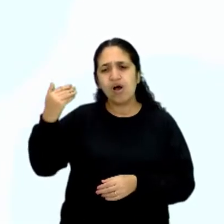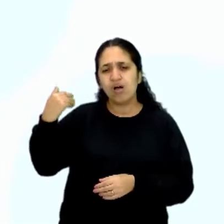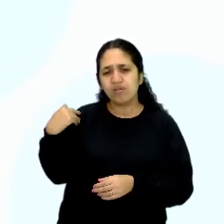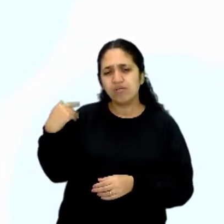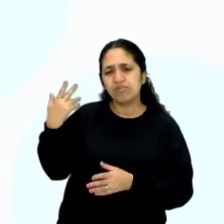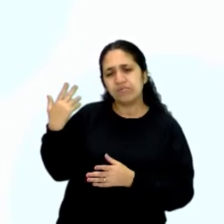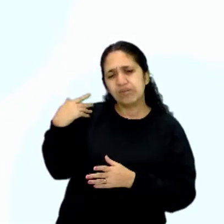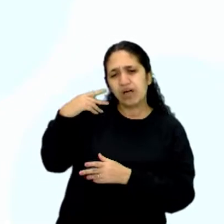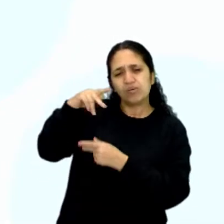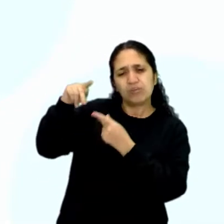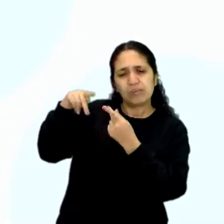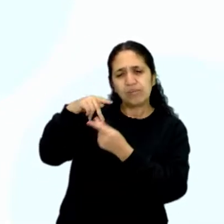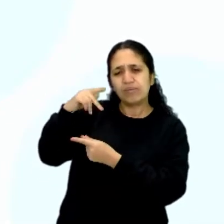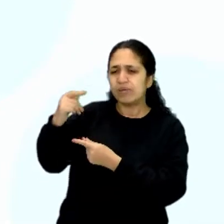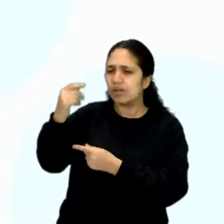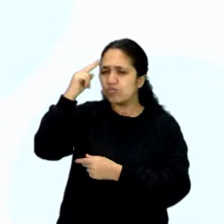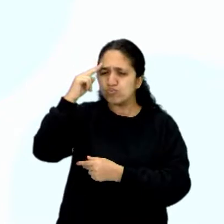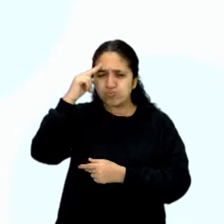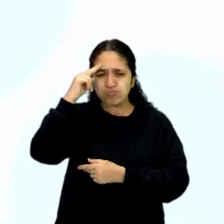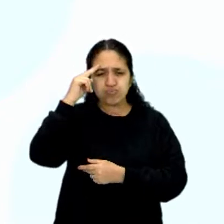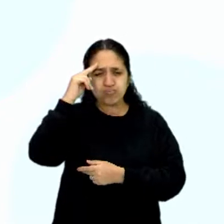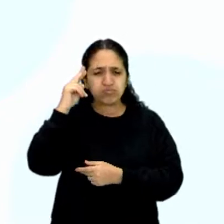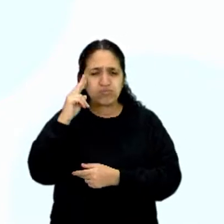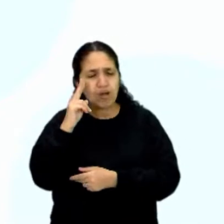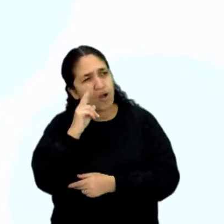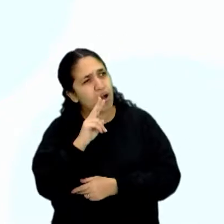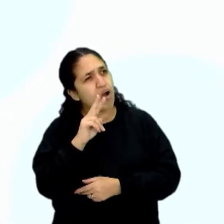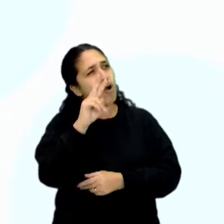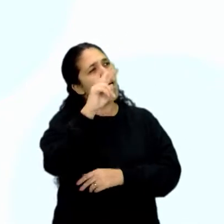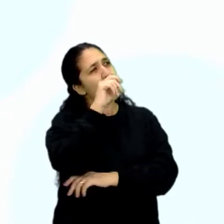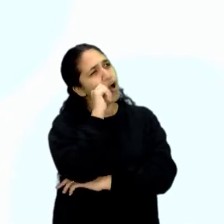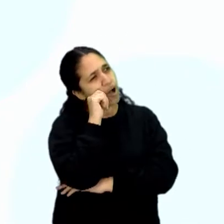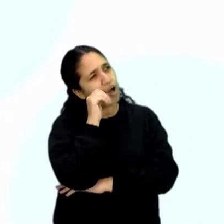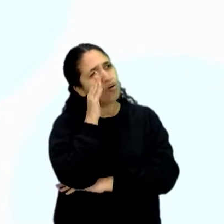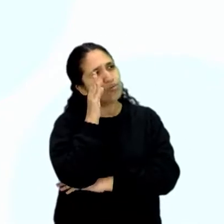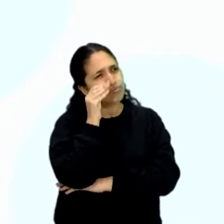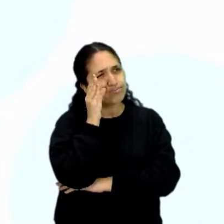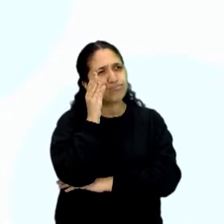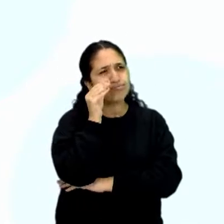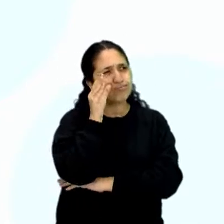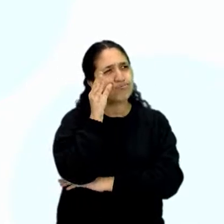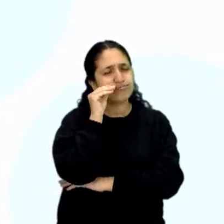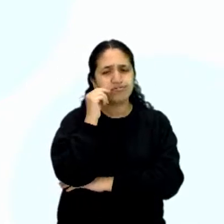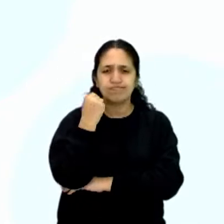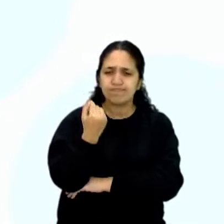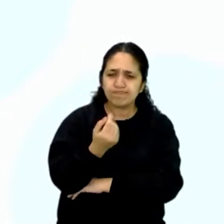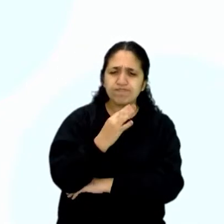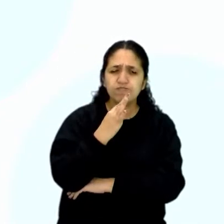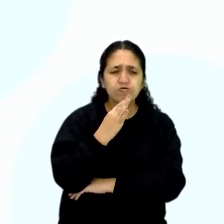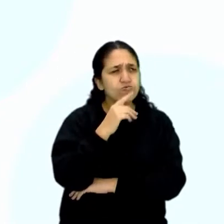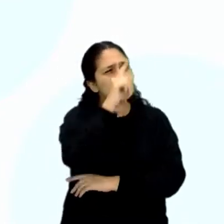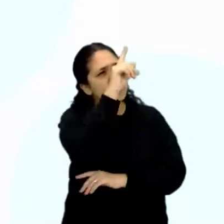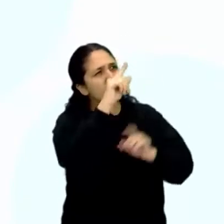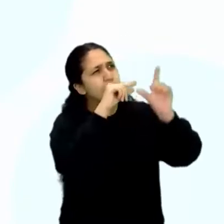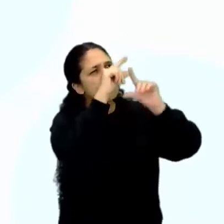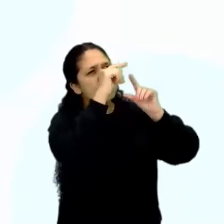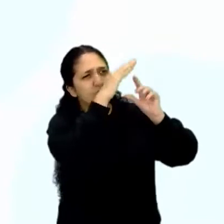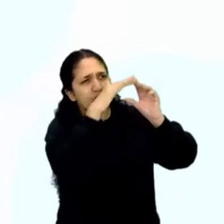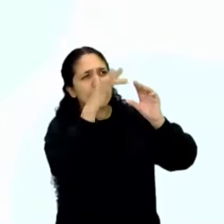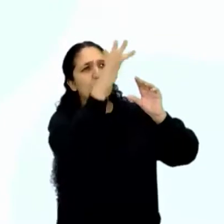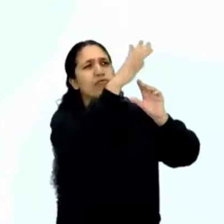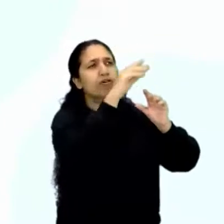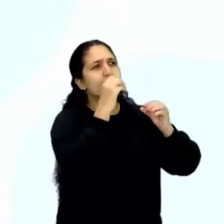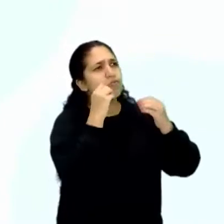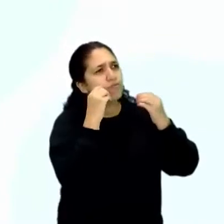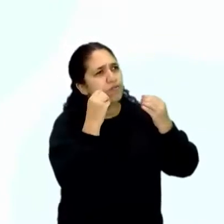sonho muito distante, o ser humano olhava para o espaço com curiosidade. Conhecer o universo, afinal, é